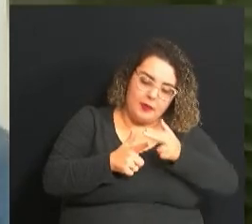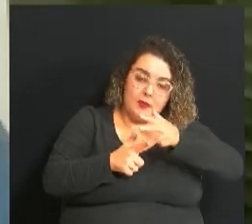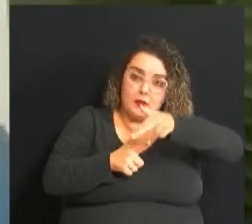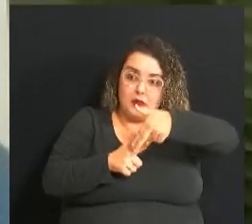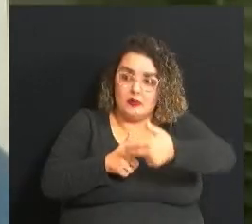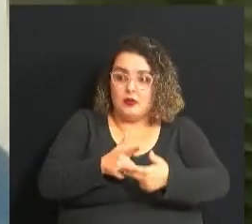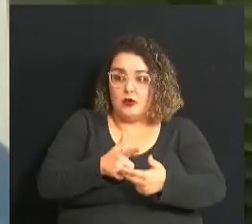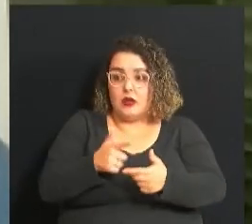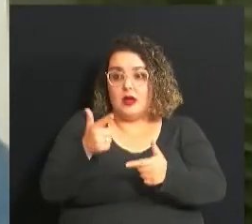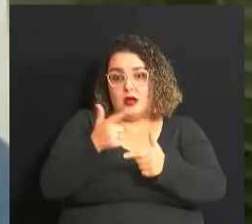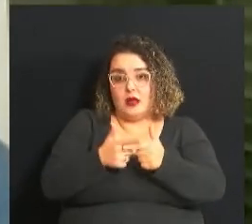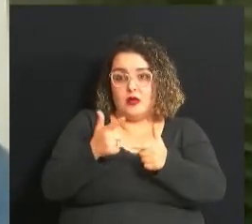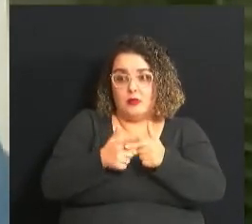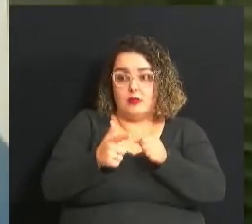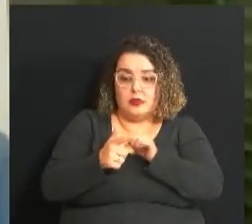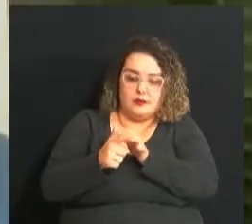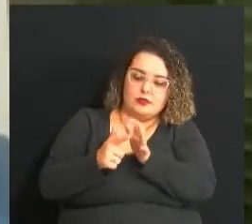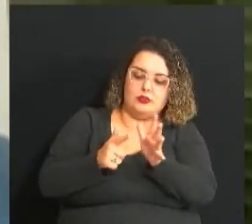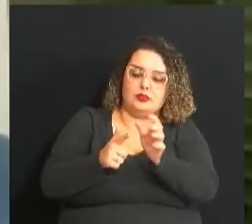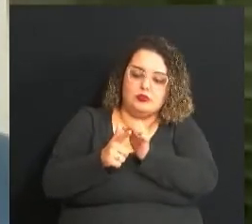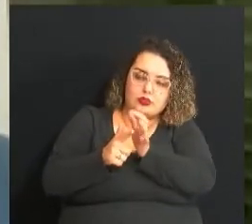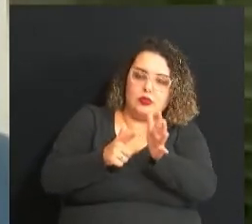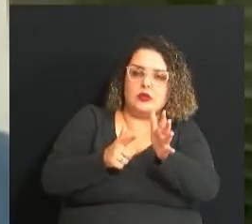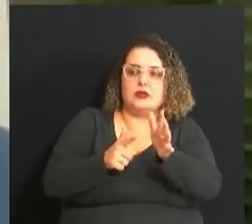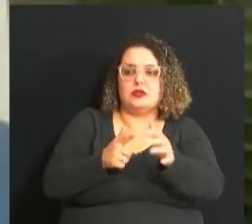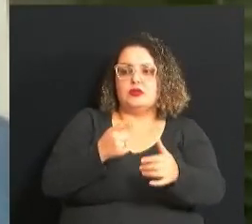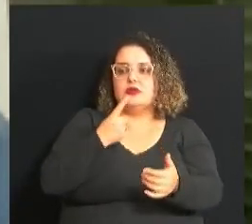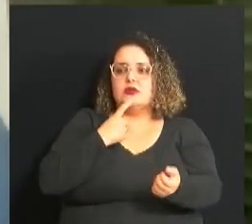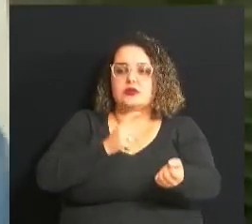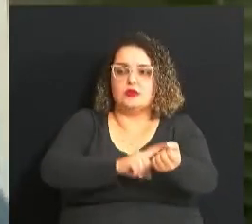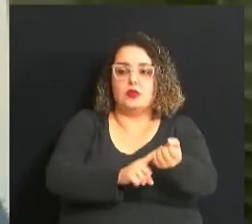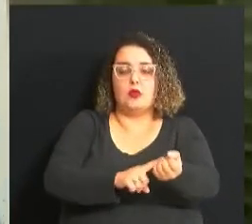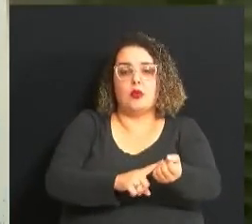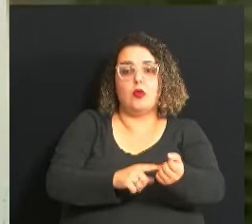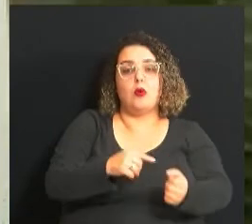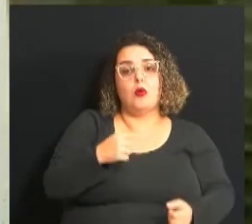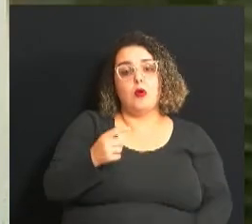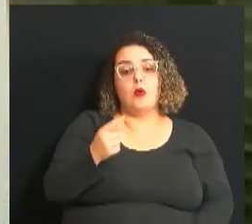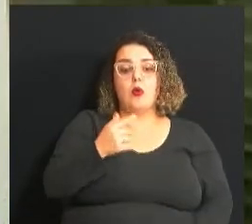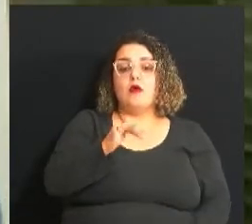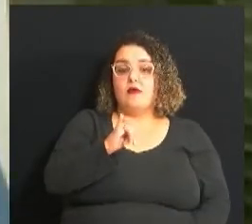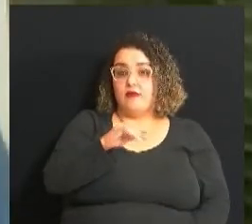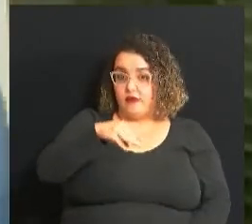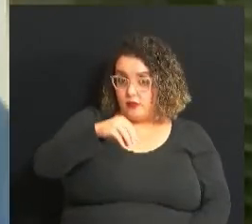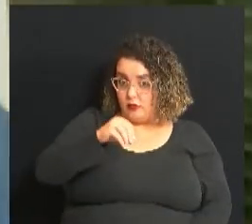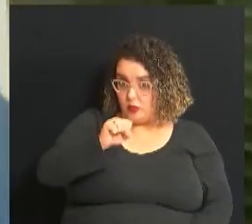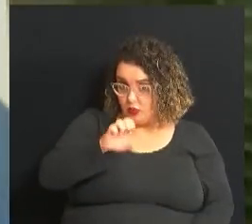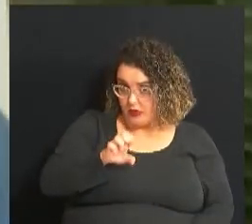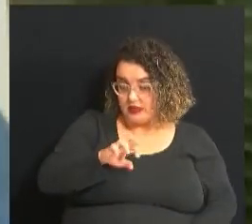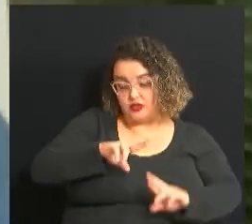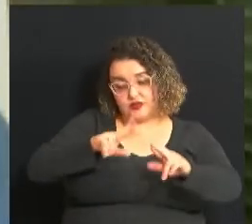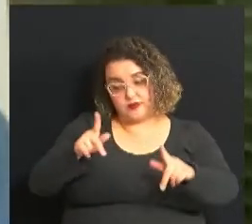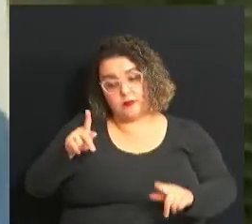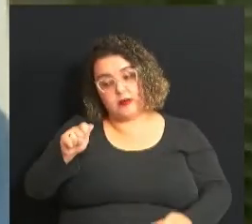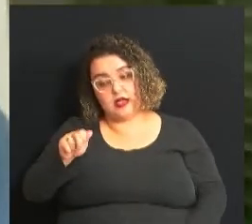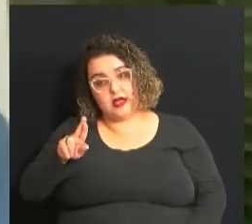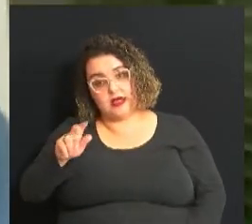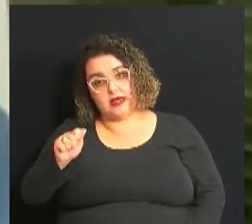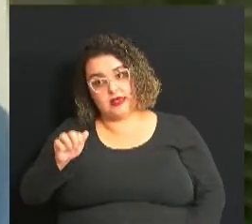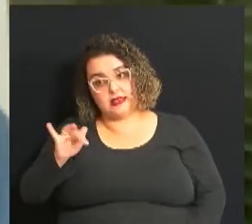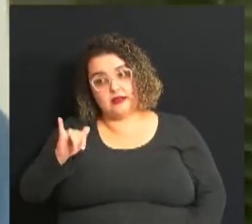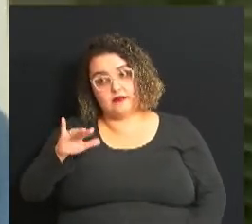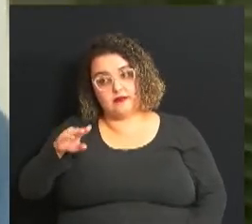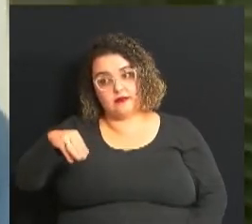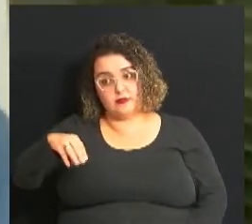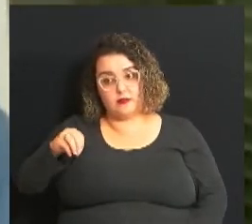para a cabeça do pênis. Então, uma coisa é a fimose e a outra coisa é a parafimose. As duas são de resolução